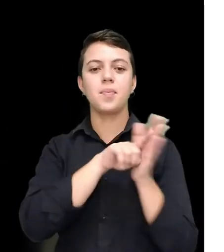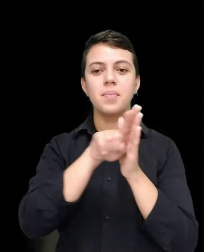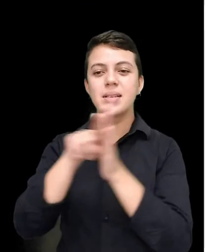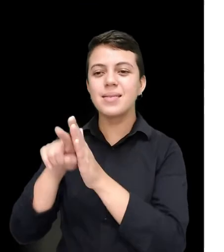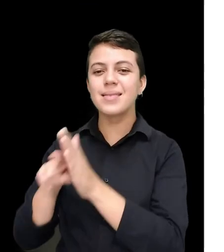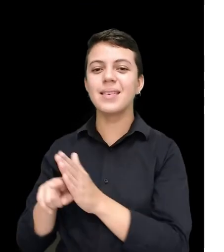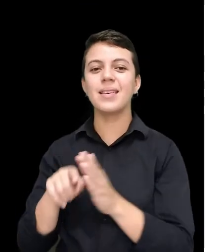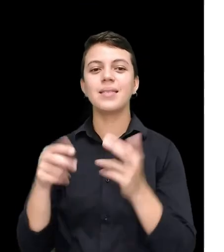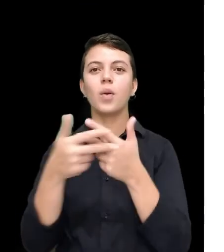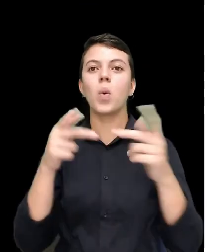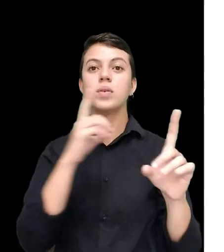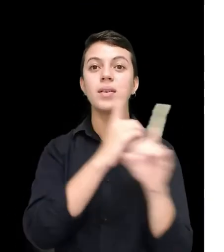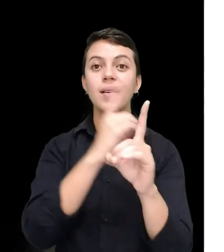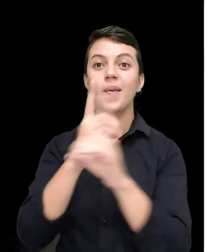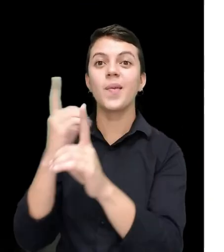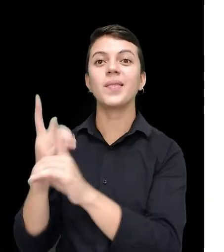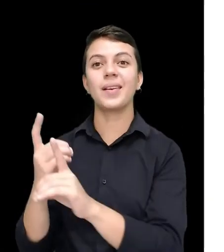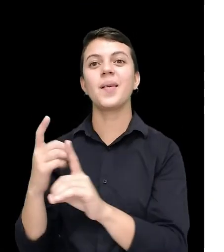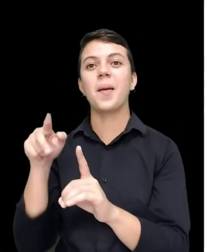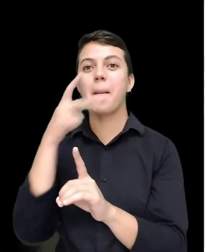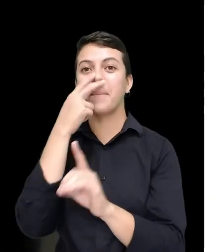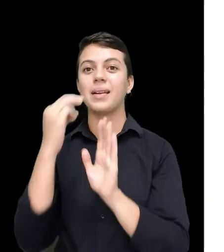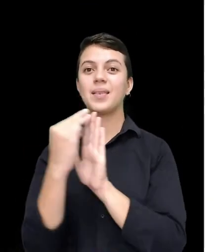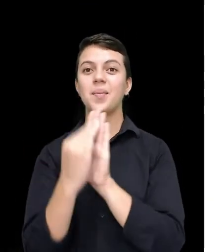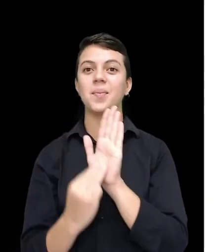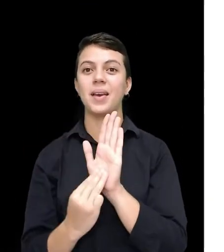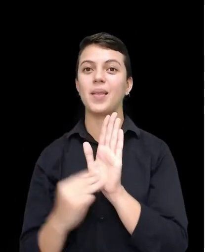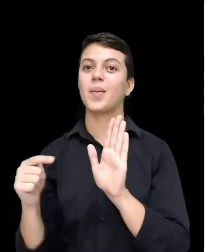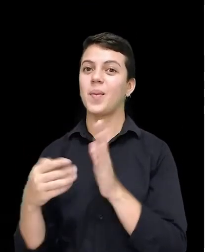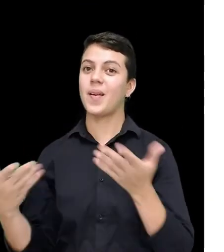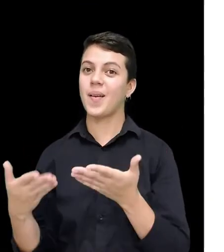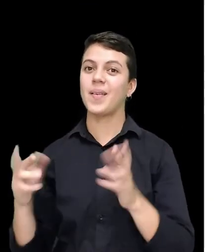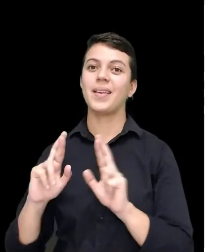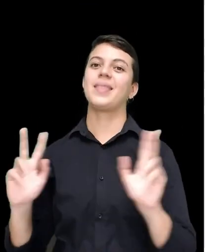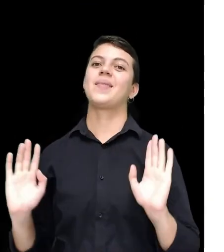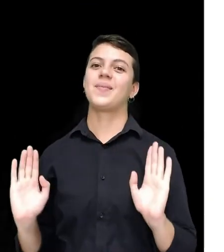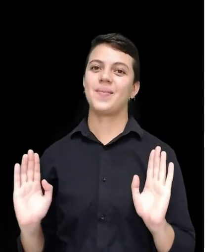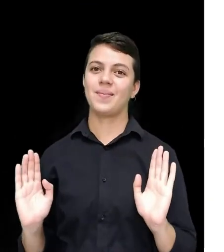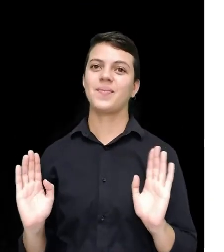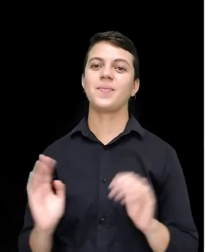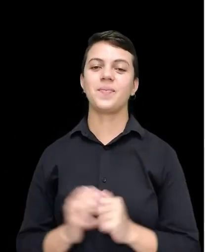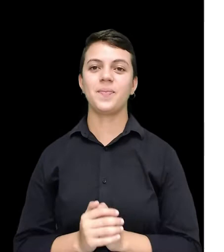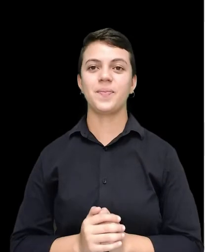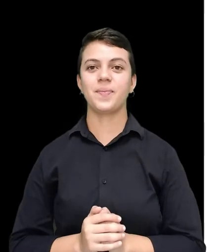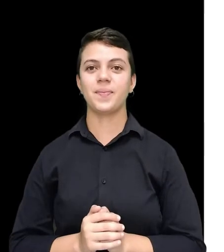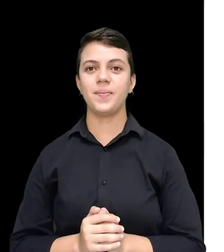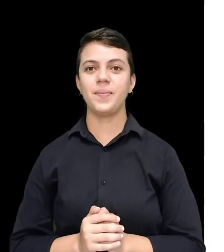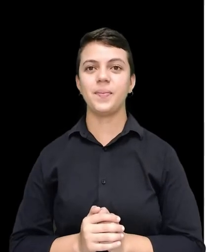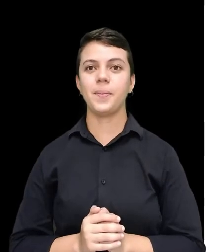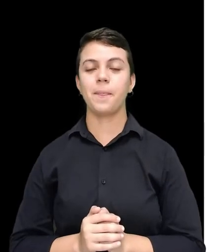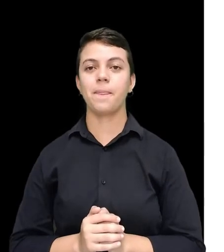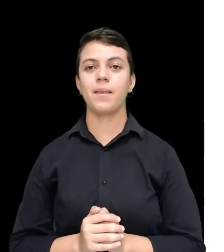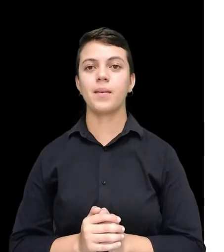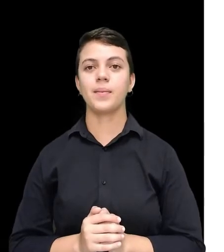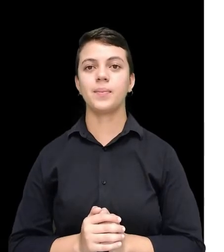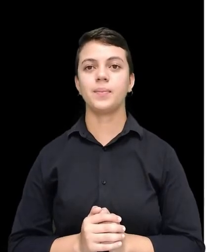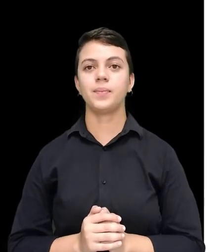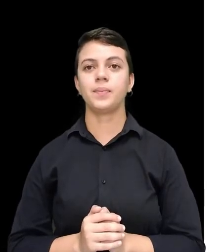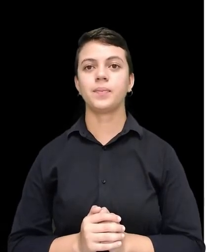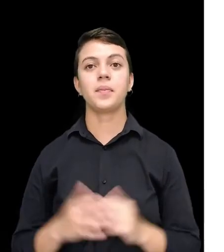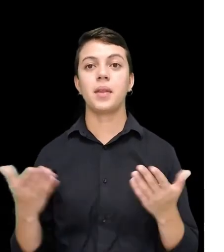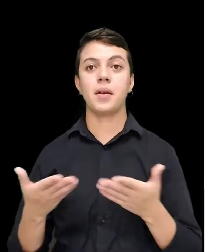da descoberta. Então, os métodos eles vão mudando porque a necessidade